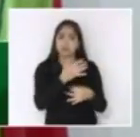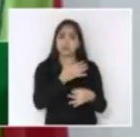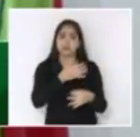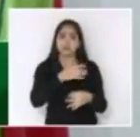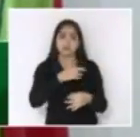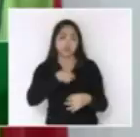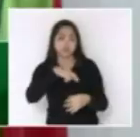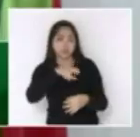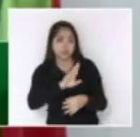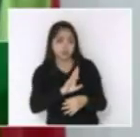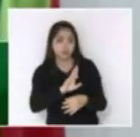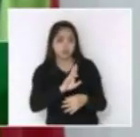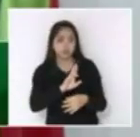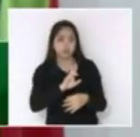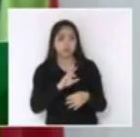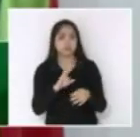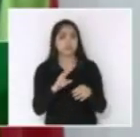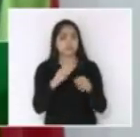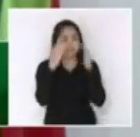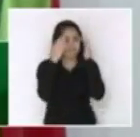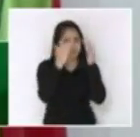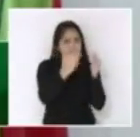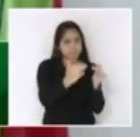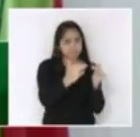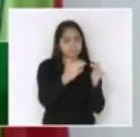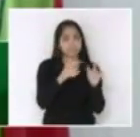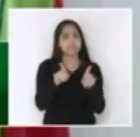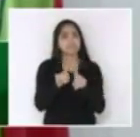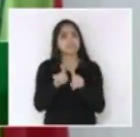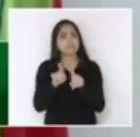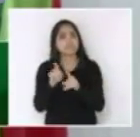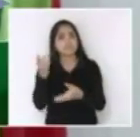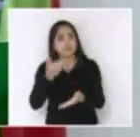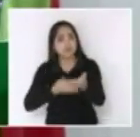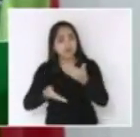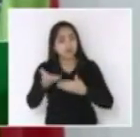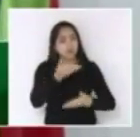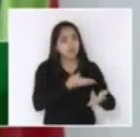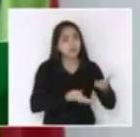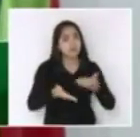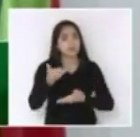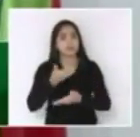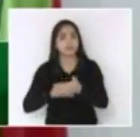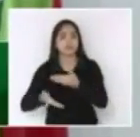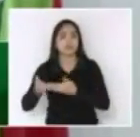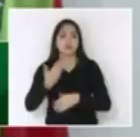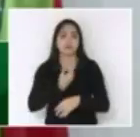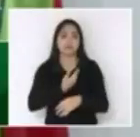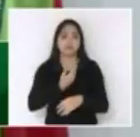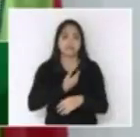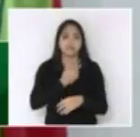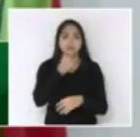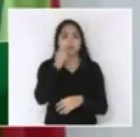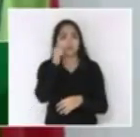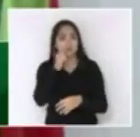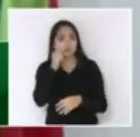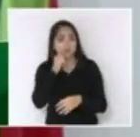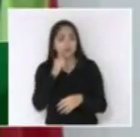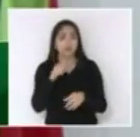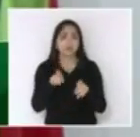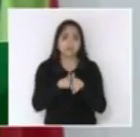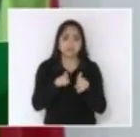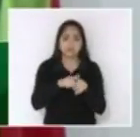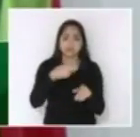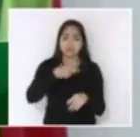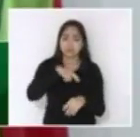e da boa e saudável convivência que compartilho com amigos e amigas religiosas.